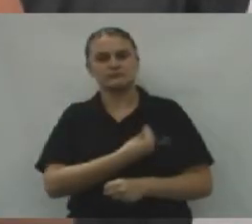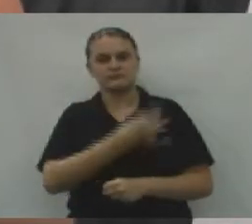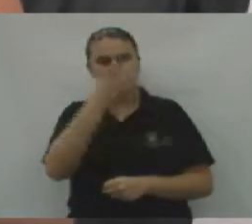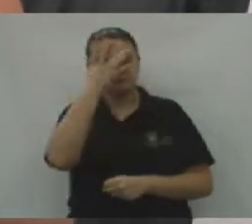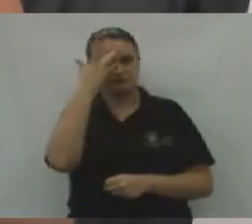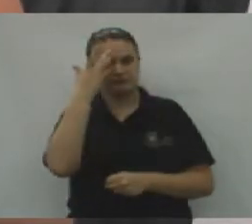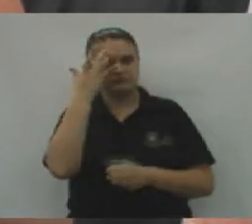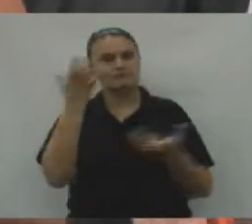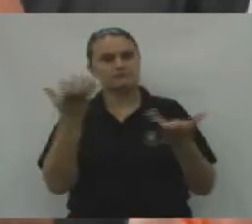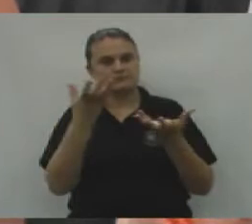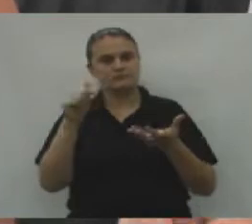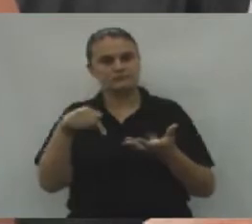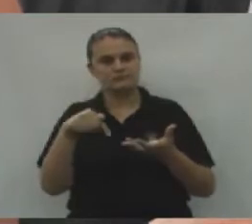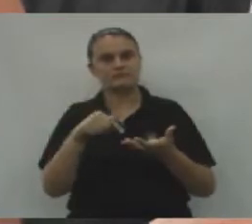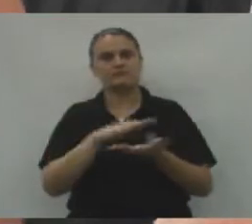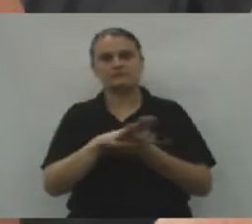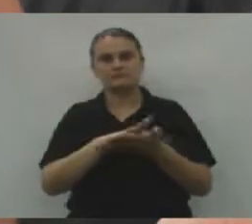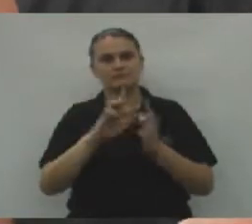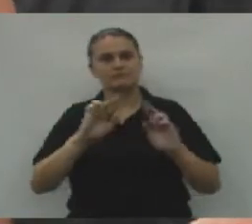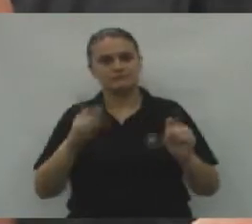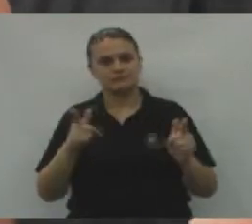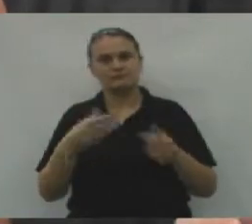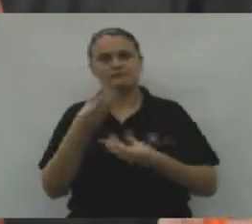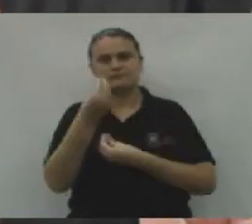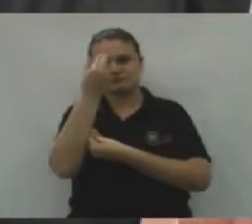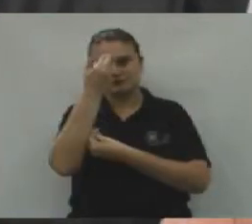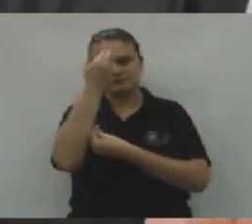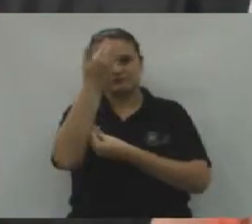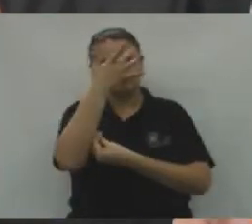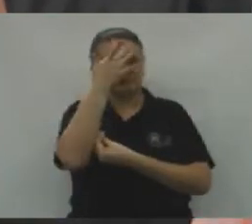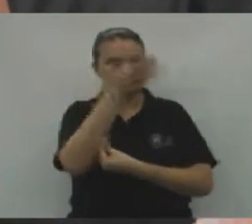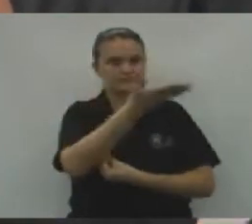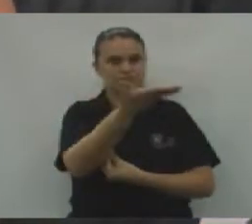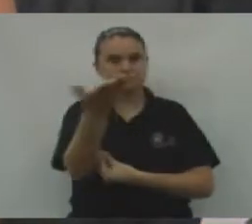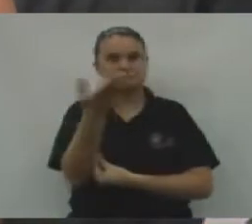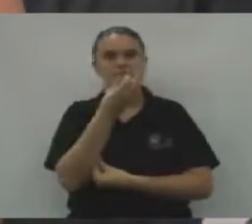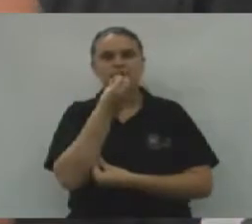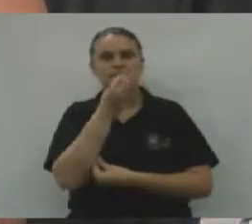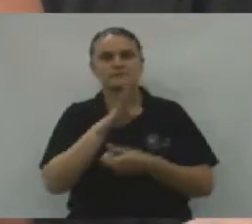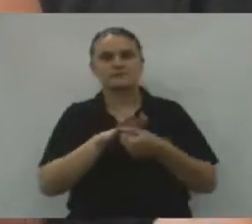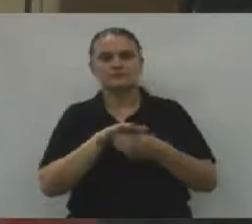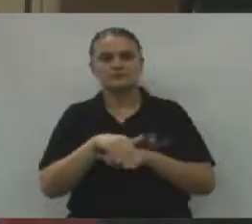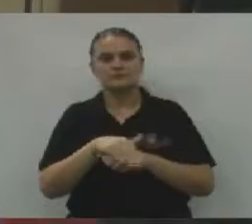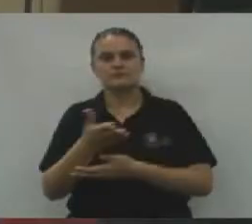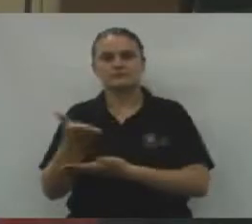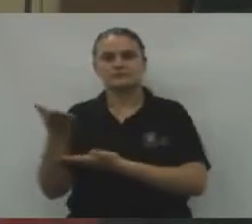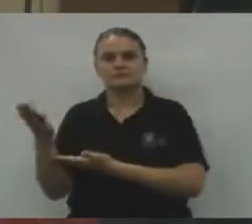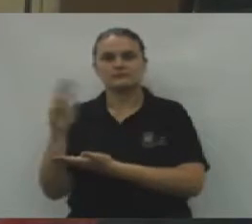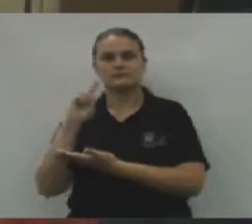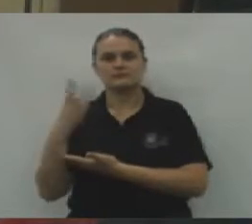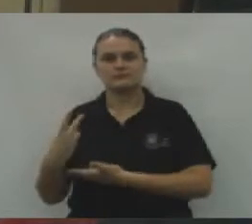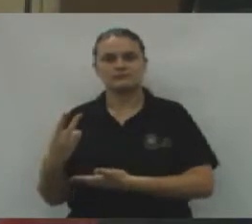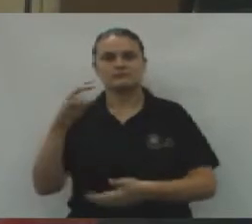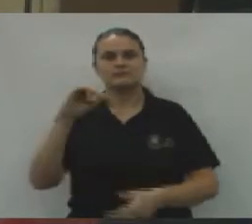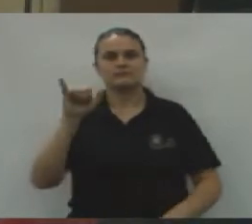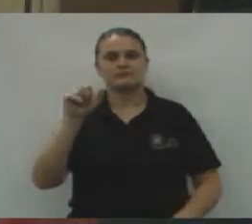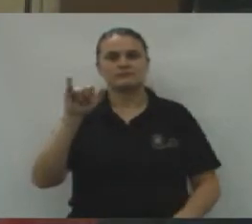a gente quer aqui. Nada diferente disso. E obrigada a todos e boa noite. Com a palavra, o vereador Jair